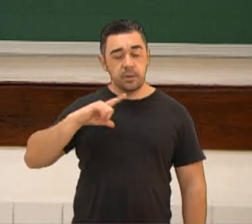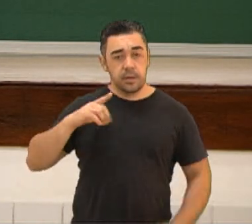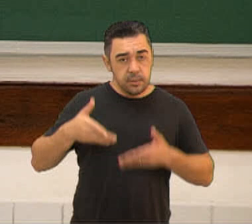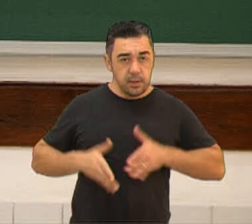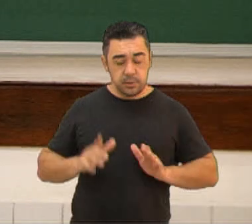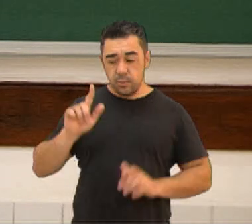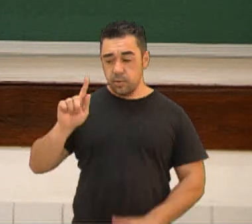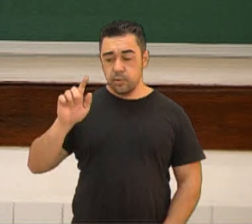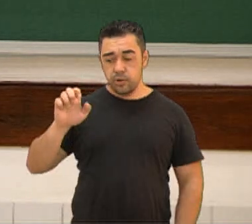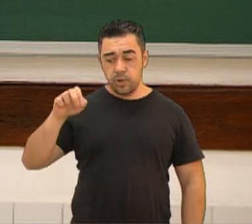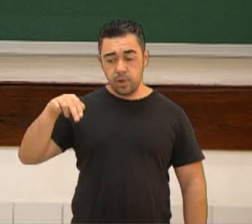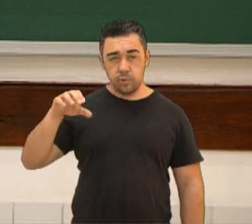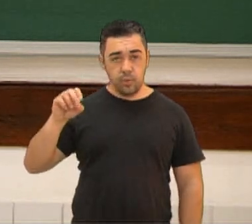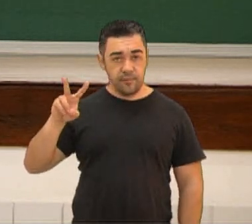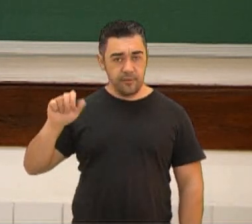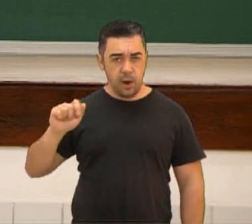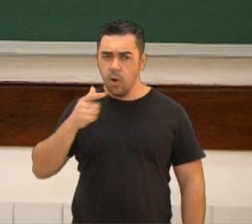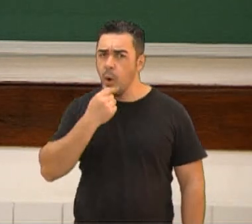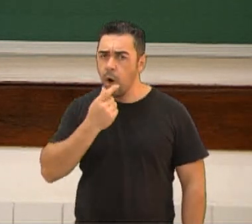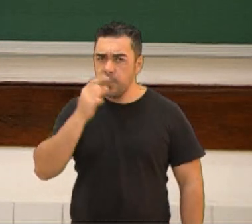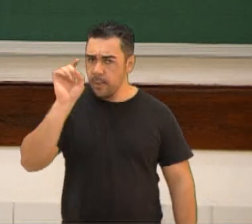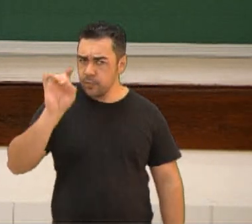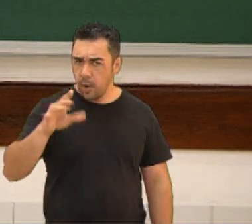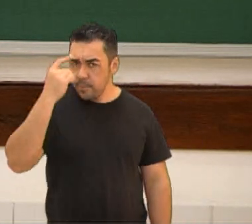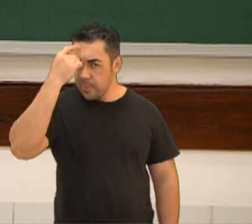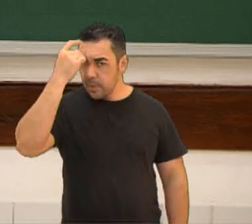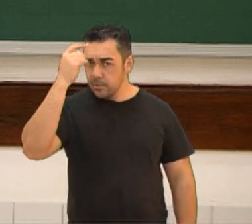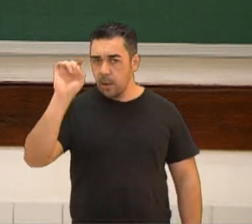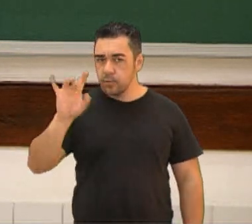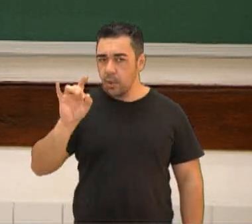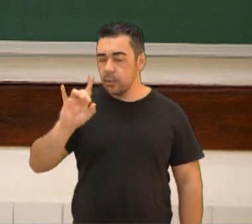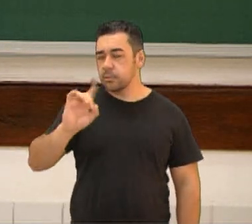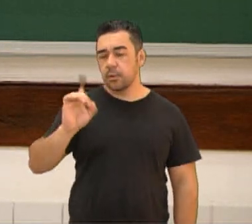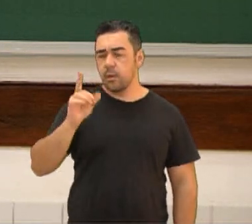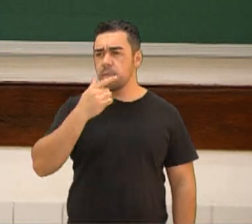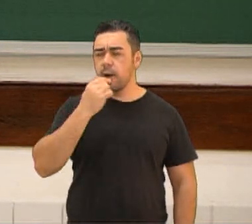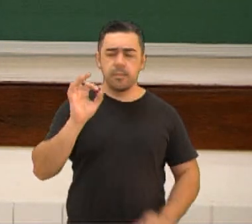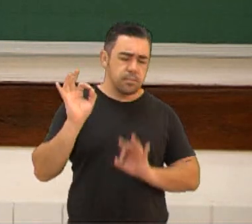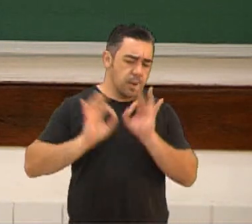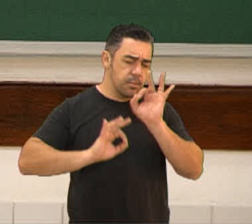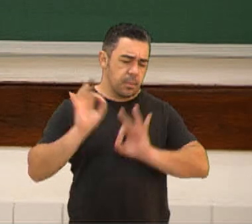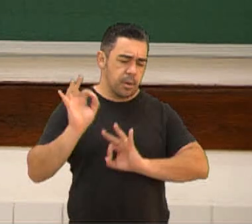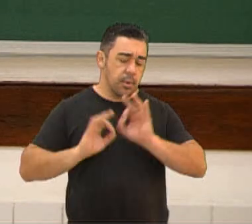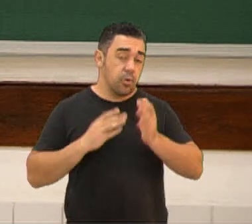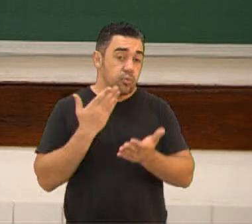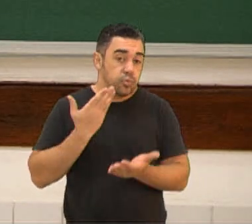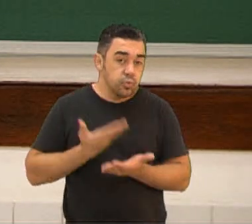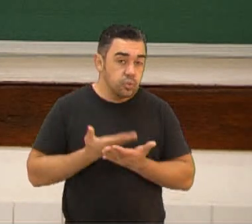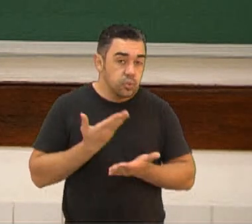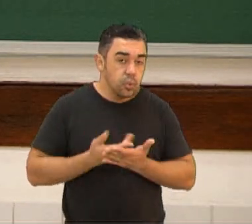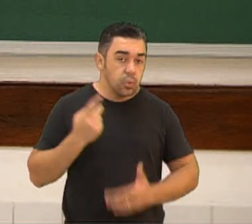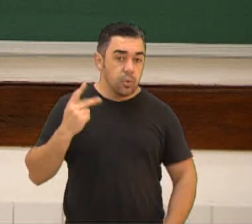não foi um simples pensar que surgiu na cabeça dele. Era um plano de estudo,